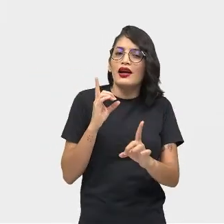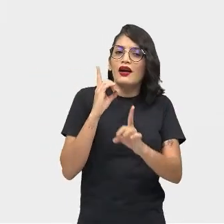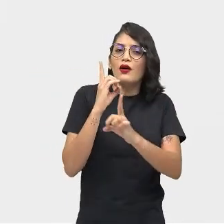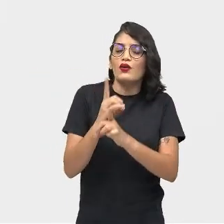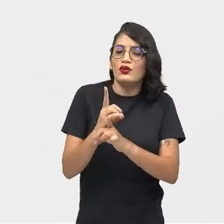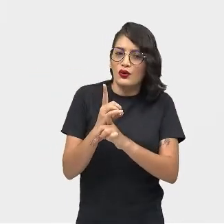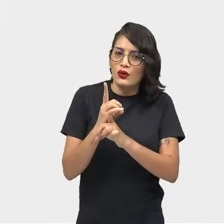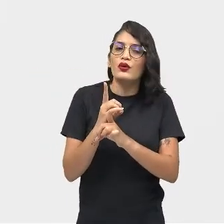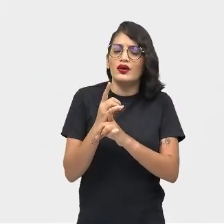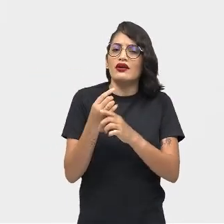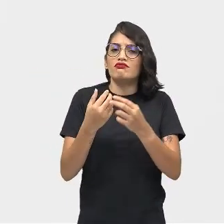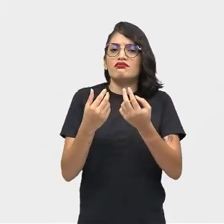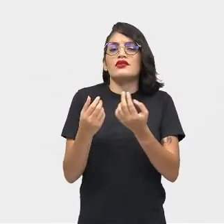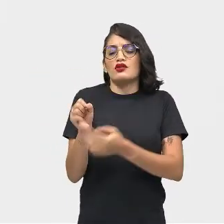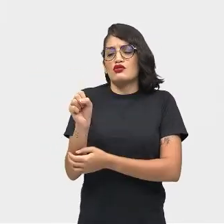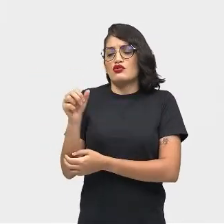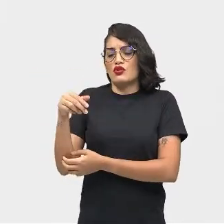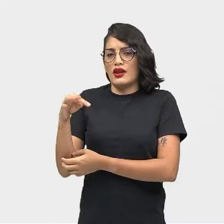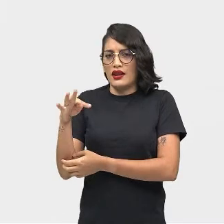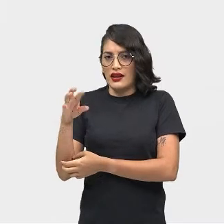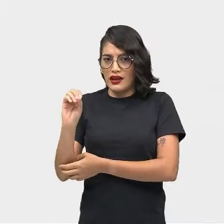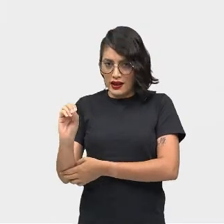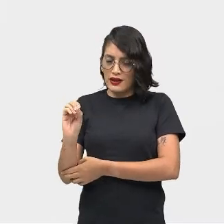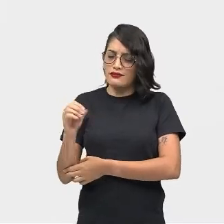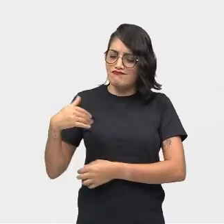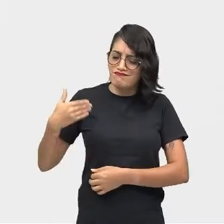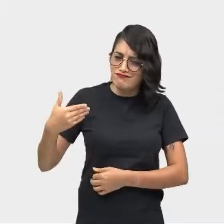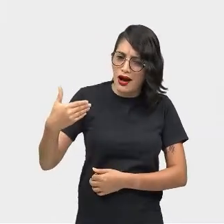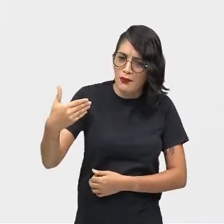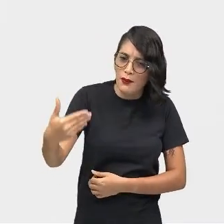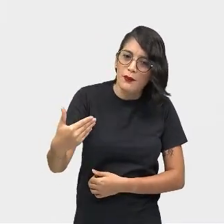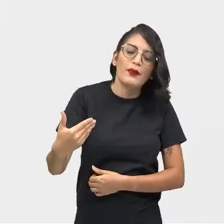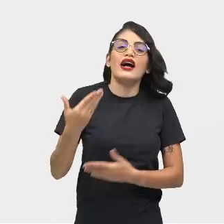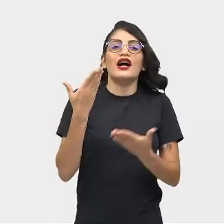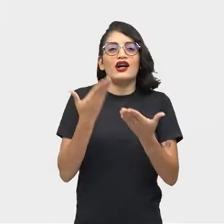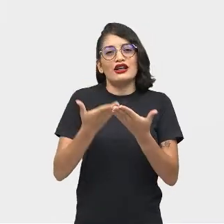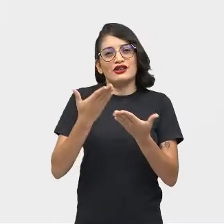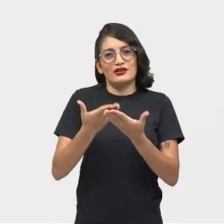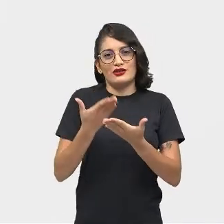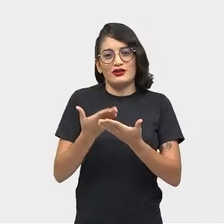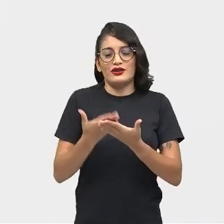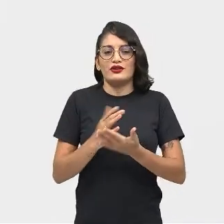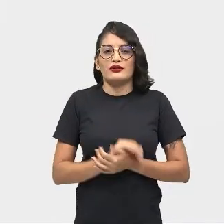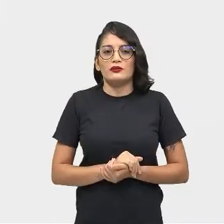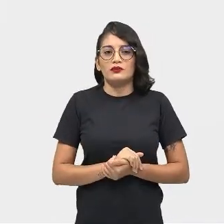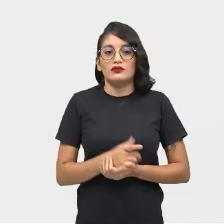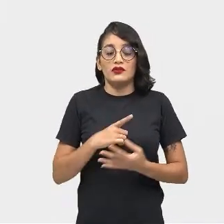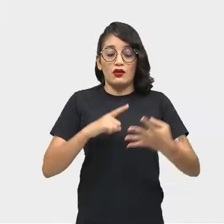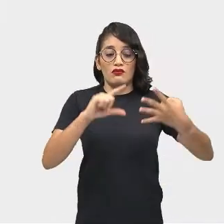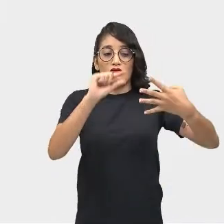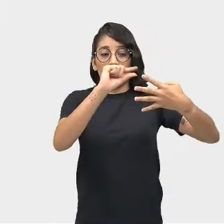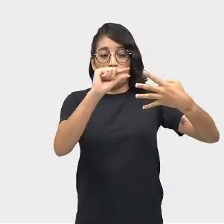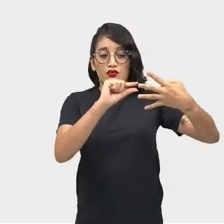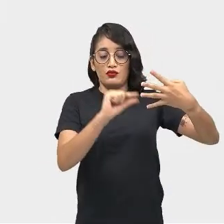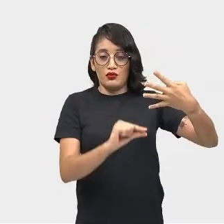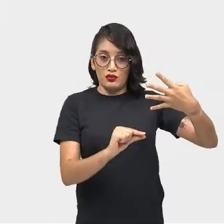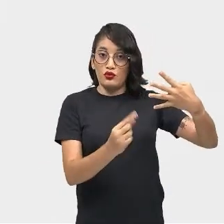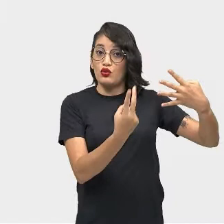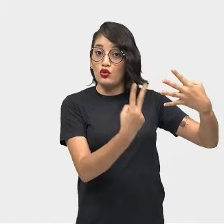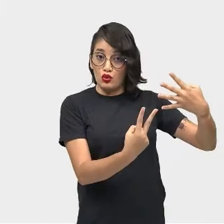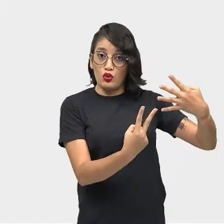encontrar muito soneto durante a sua vida escolar no ensino médio. Então, quarteto, nós vamos pensar